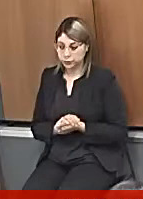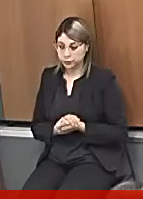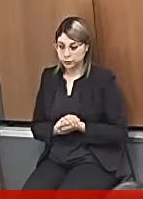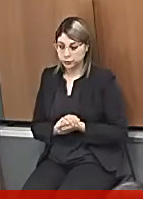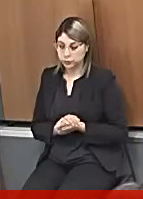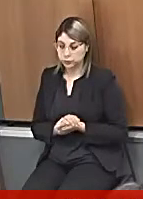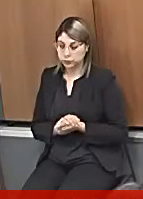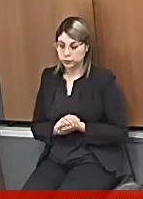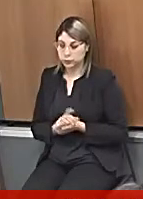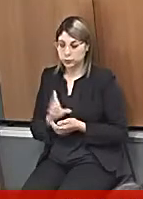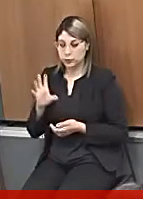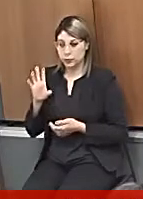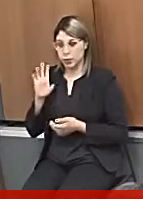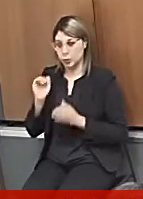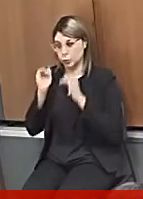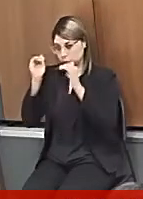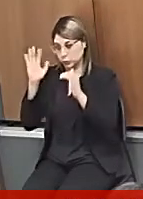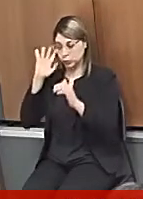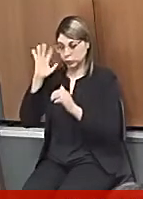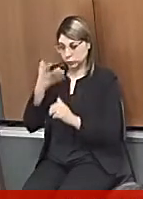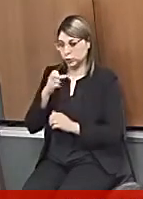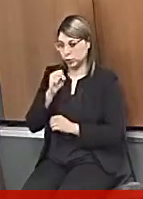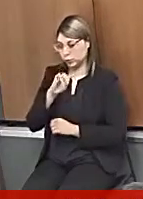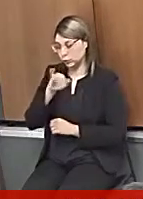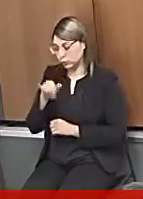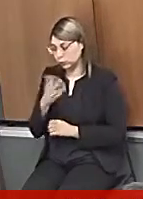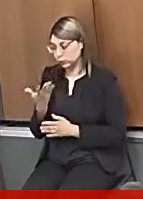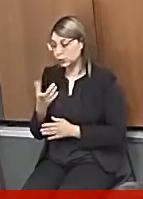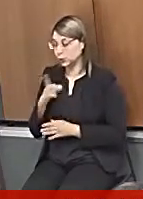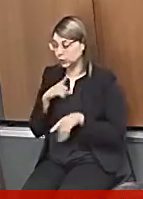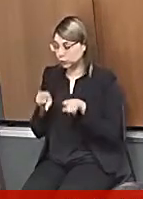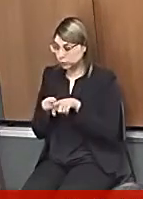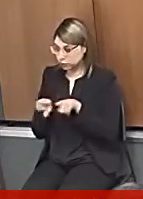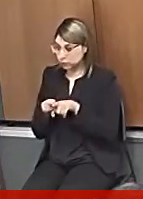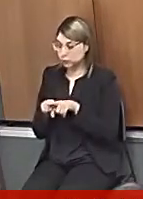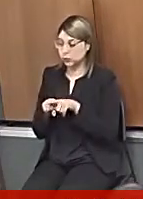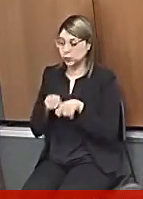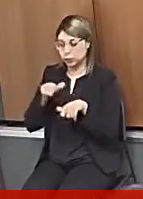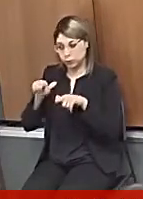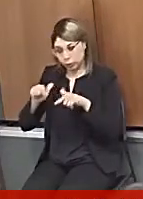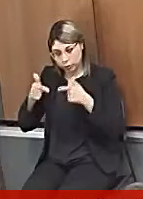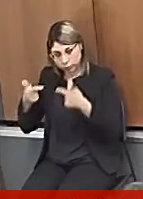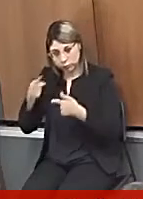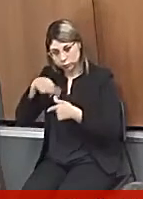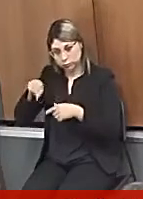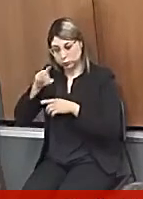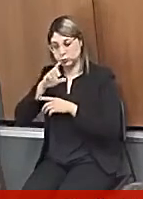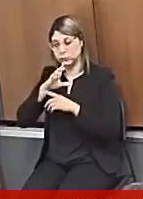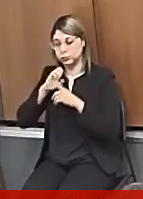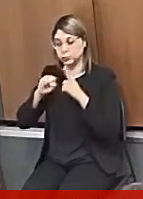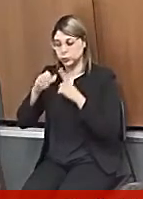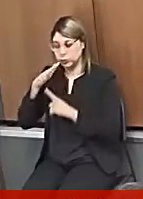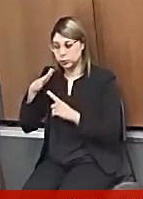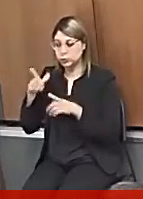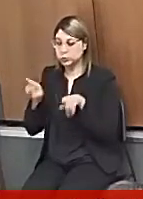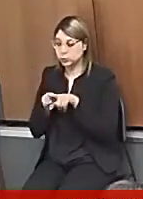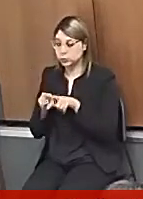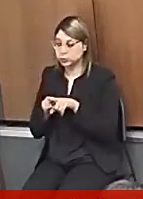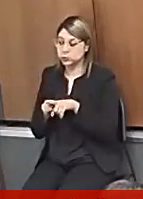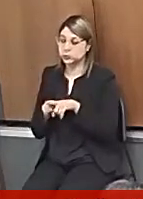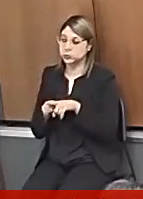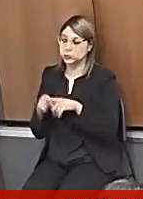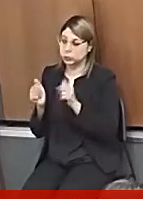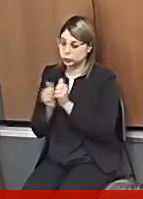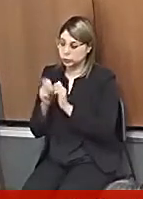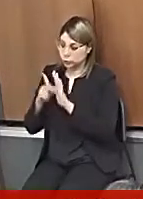independentemente da decisão do supremo havia também uma ação civil pública proposta pelo ministério público do estado que discutirá também isso